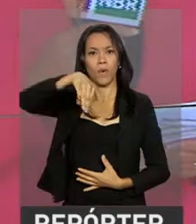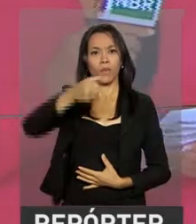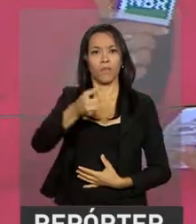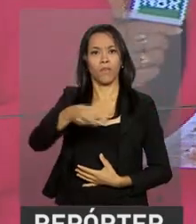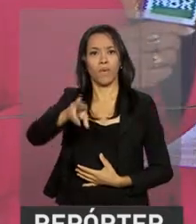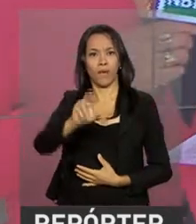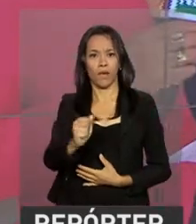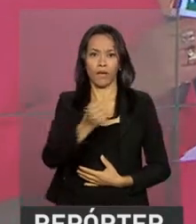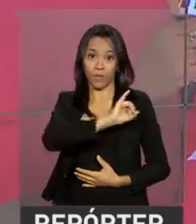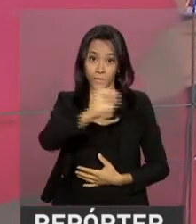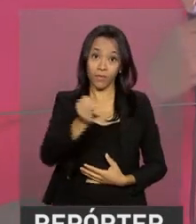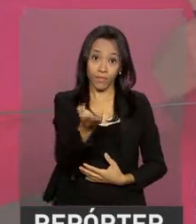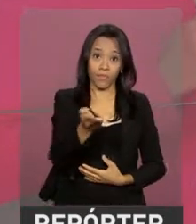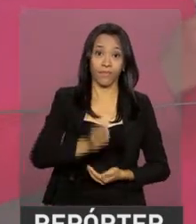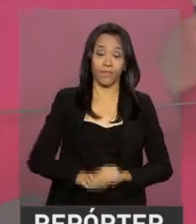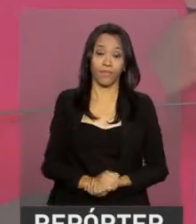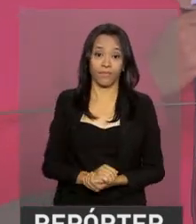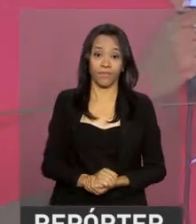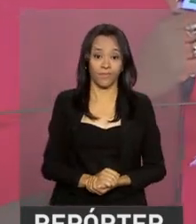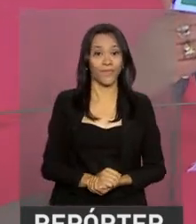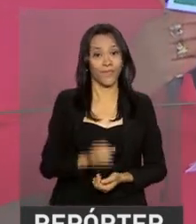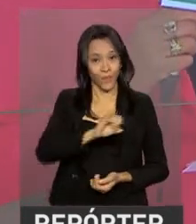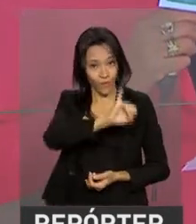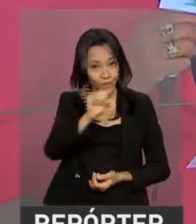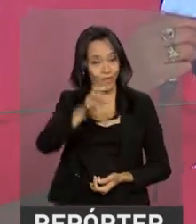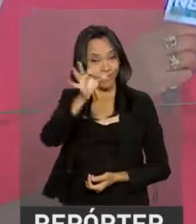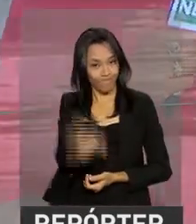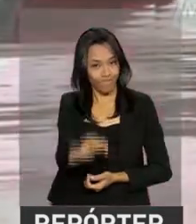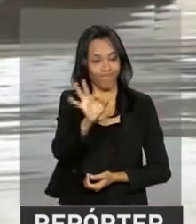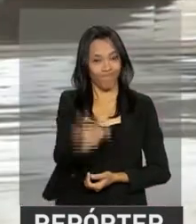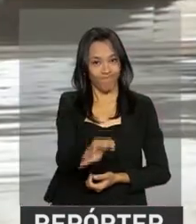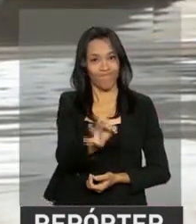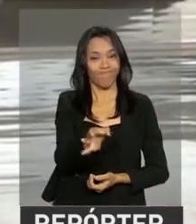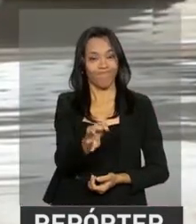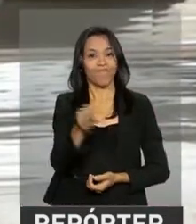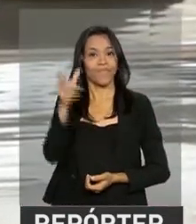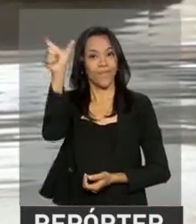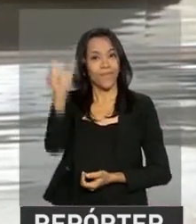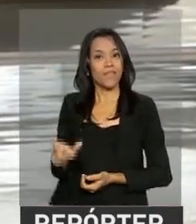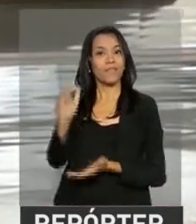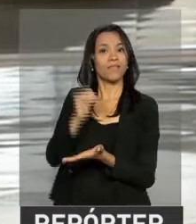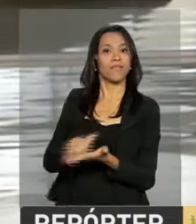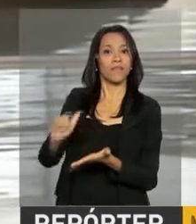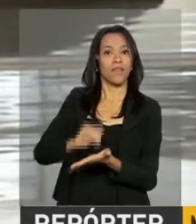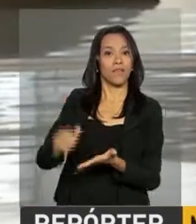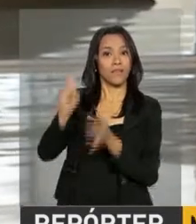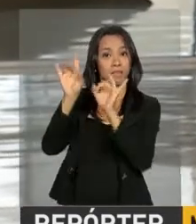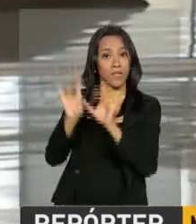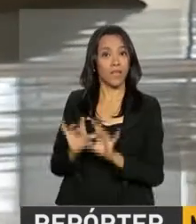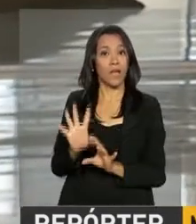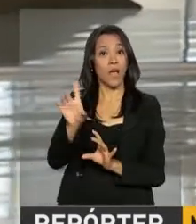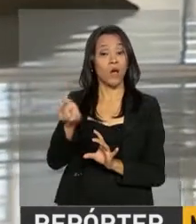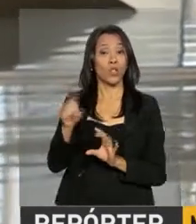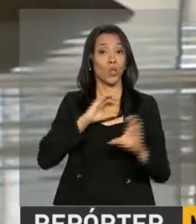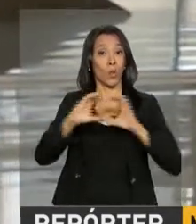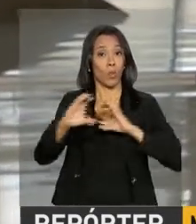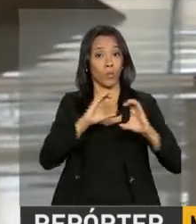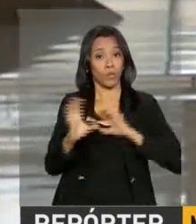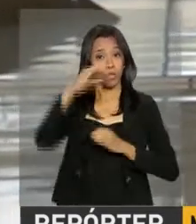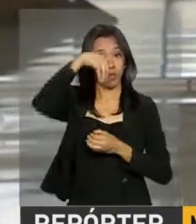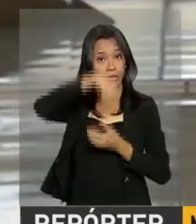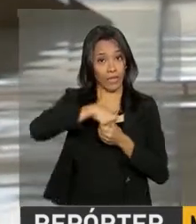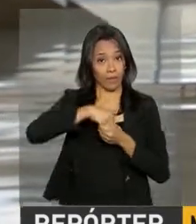no ppi foi mara olhando é isso mesmo a secretaria especial de comunicação da presidência da